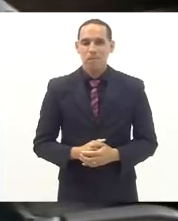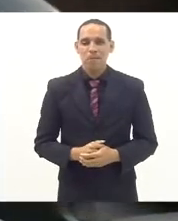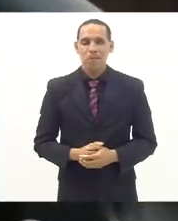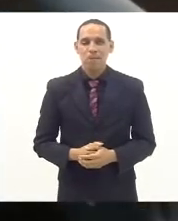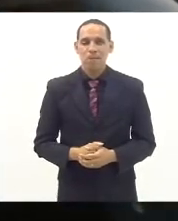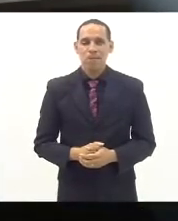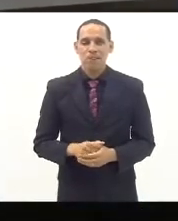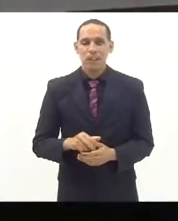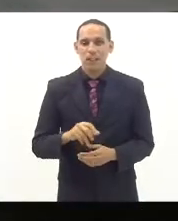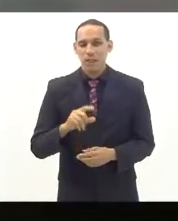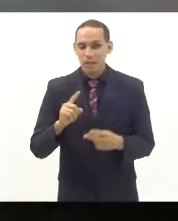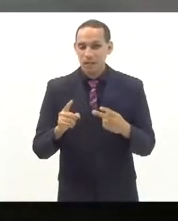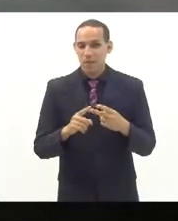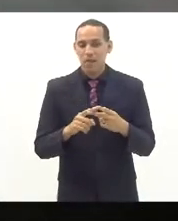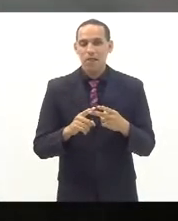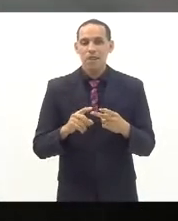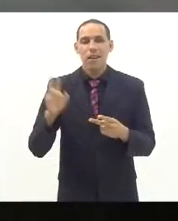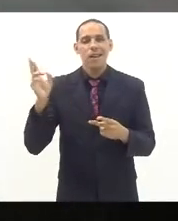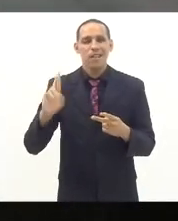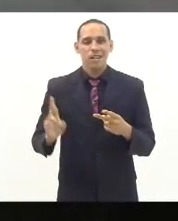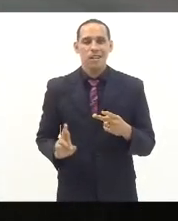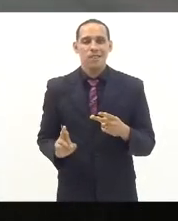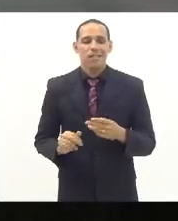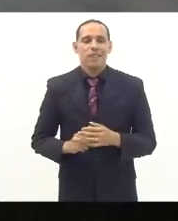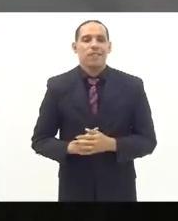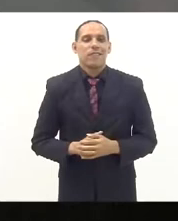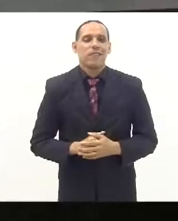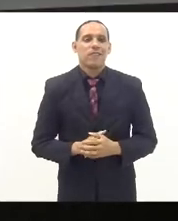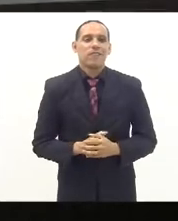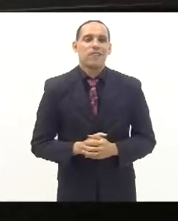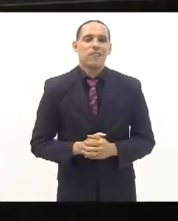logo em seguida a deputada Renata Souza